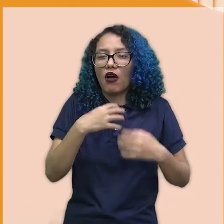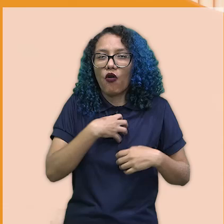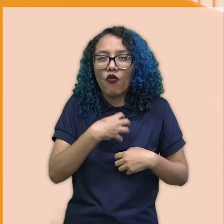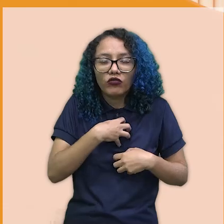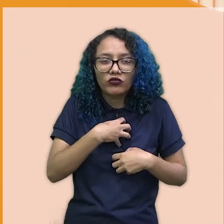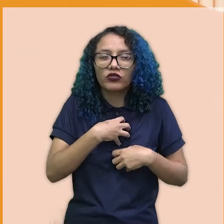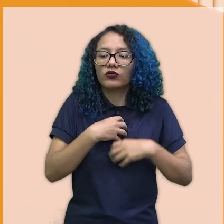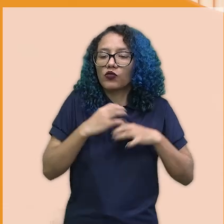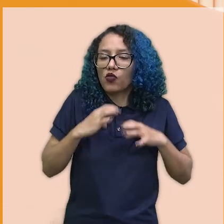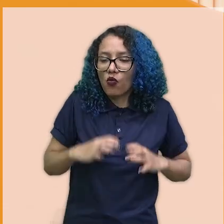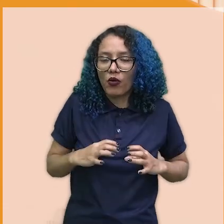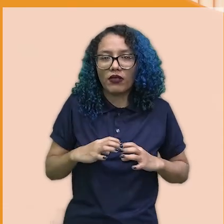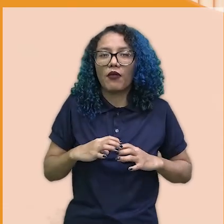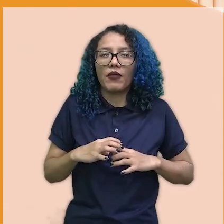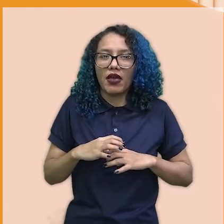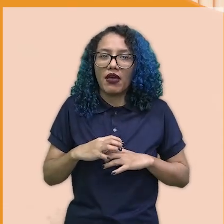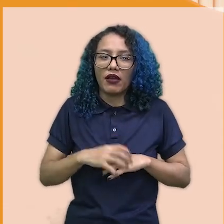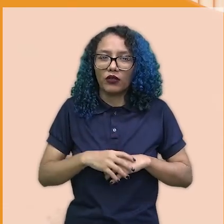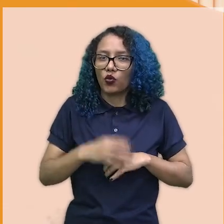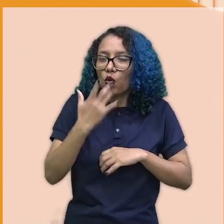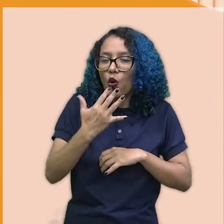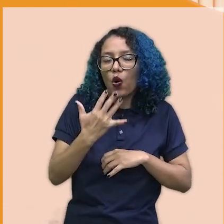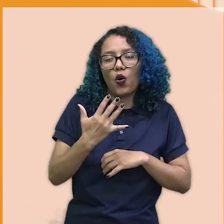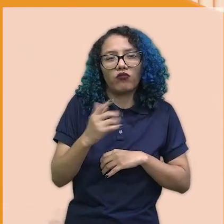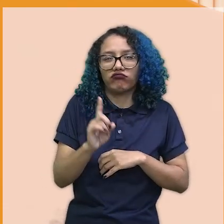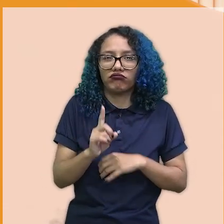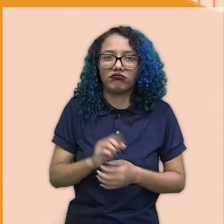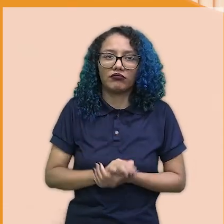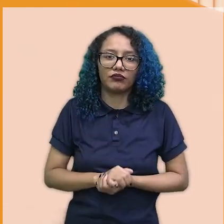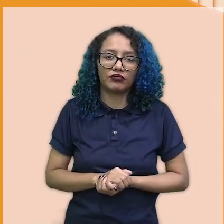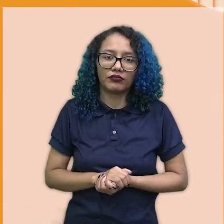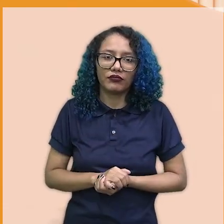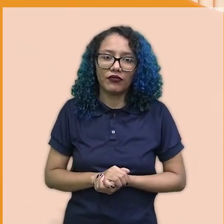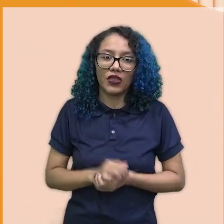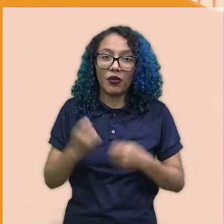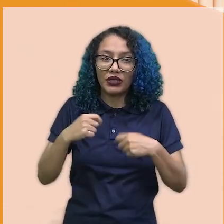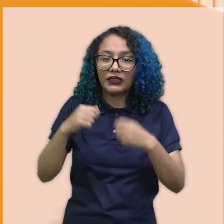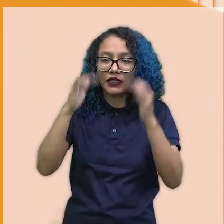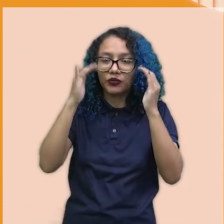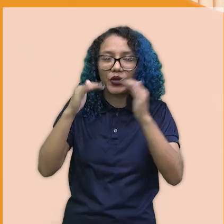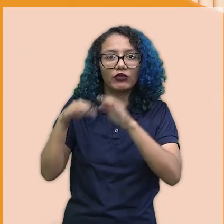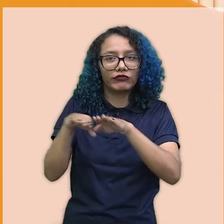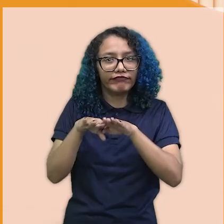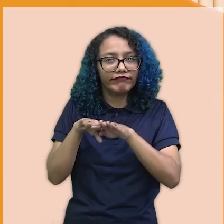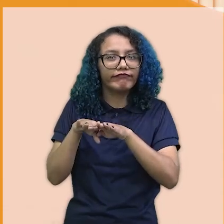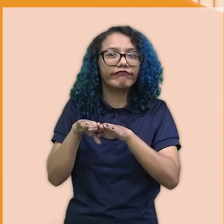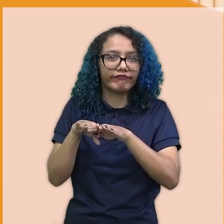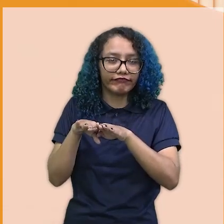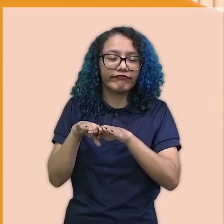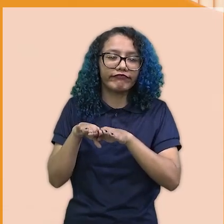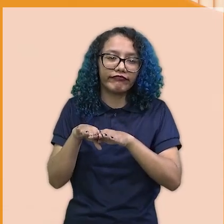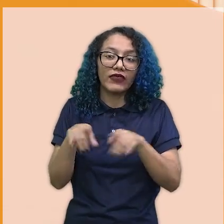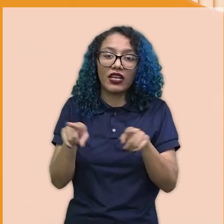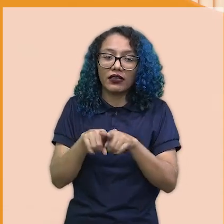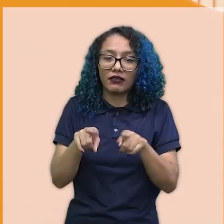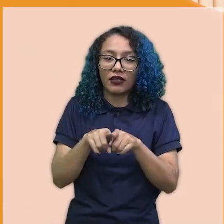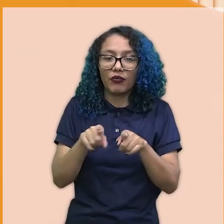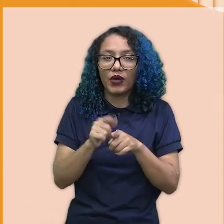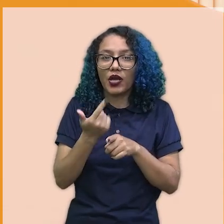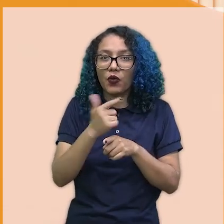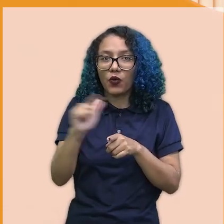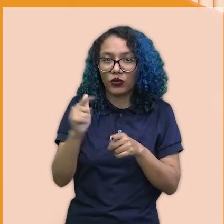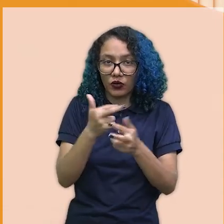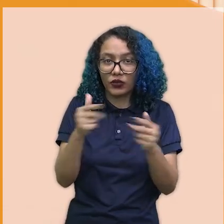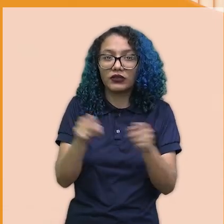racial. Hoje se fala muito e se discute muito, é claro, a legislação também avançou bastante em